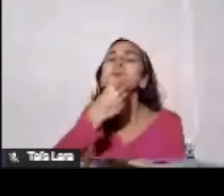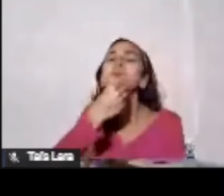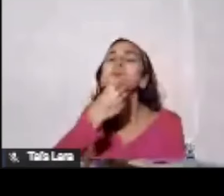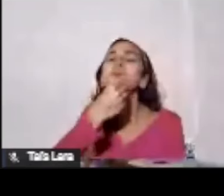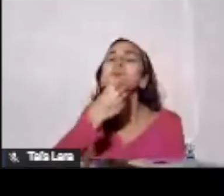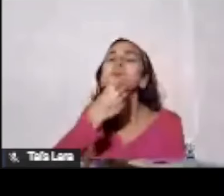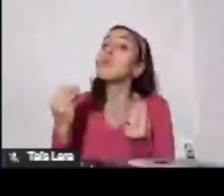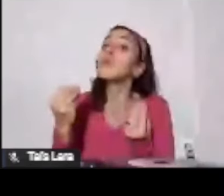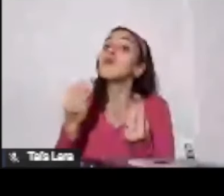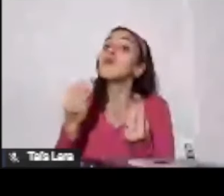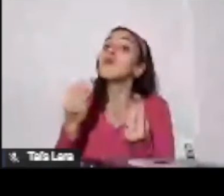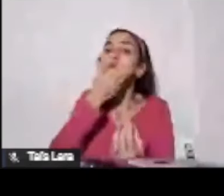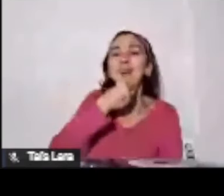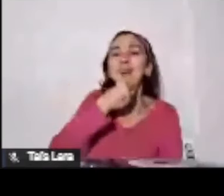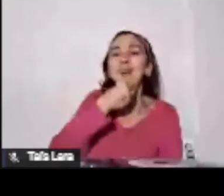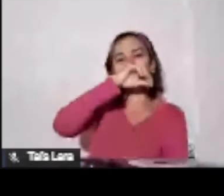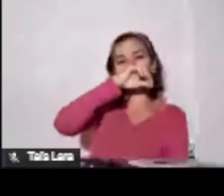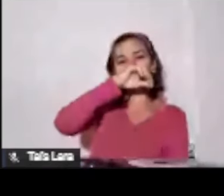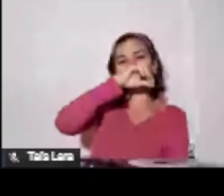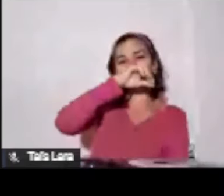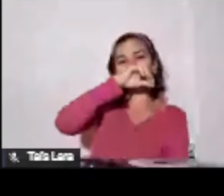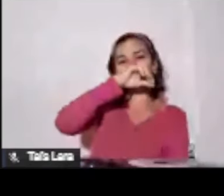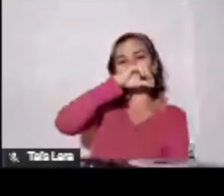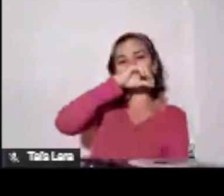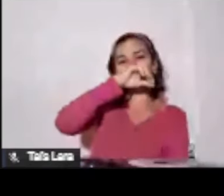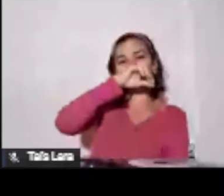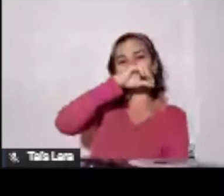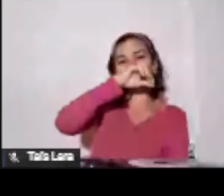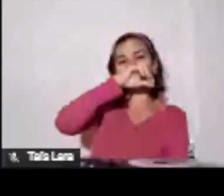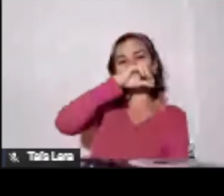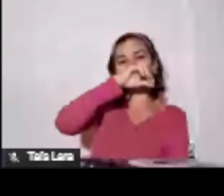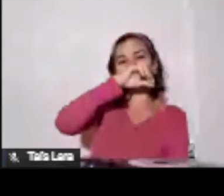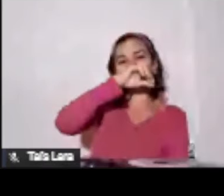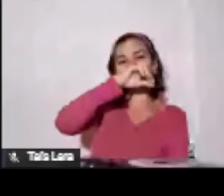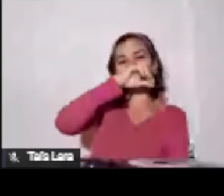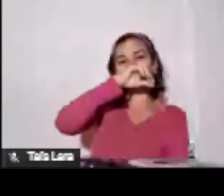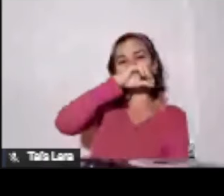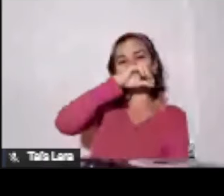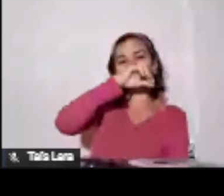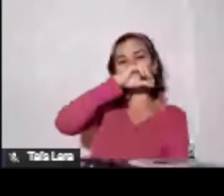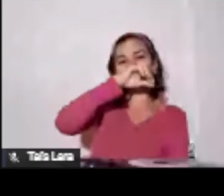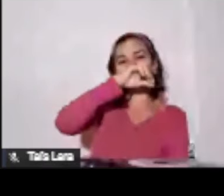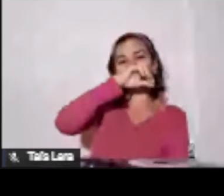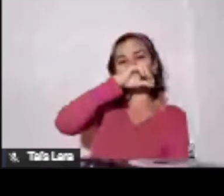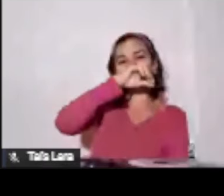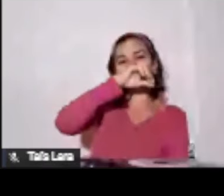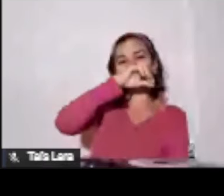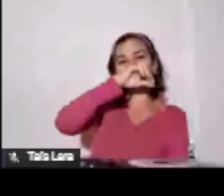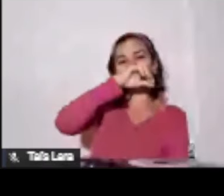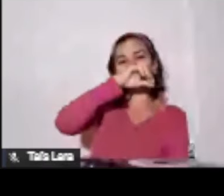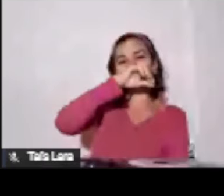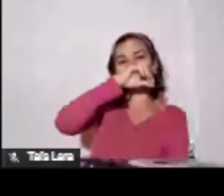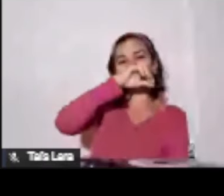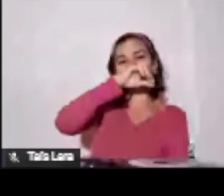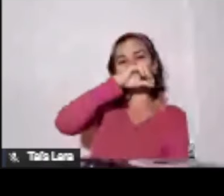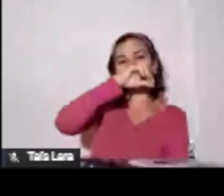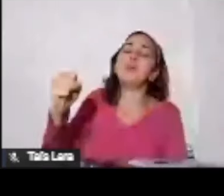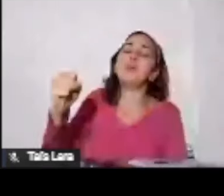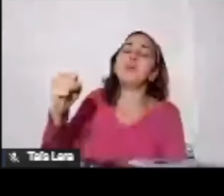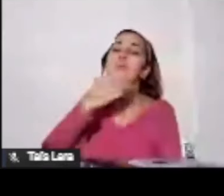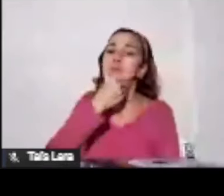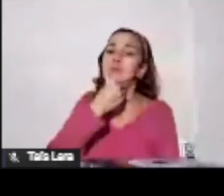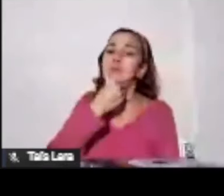Tem gente que conhece essa mesma lei com o nome de Lei da Palmada. Bom, toda criança e